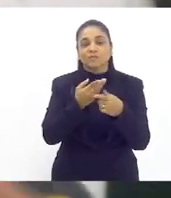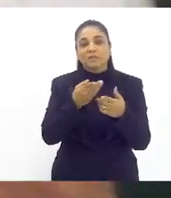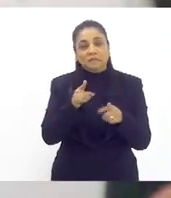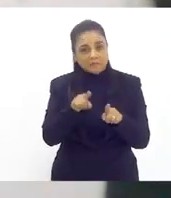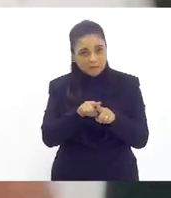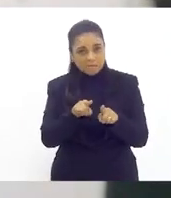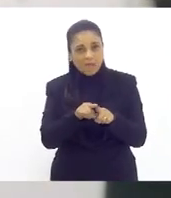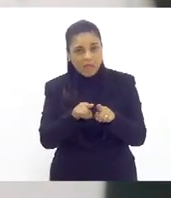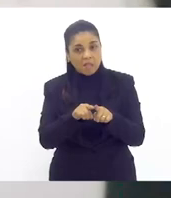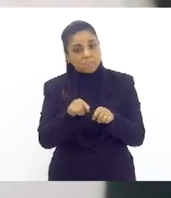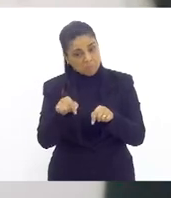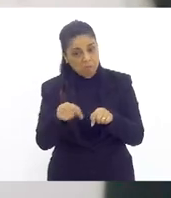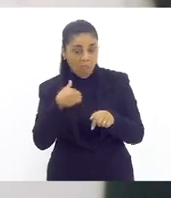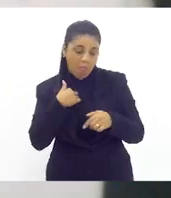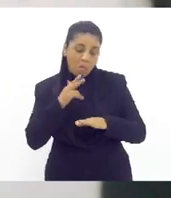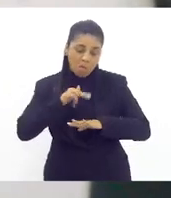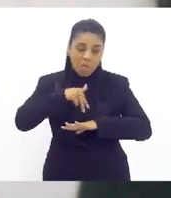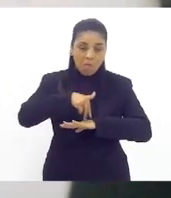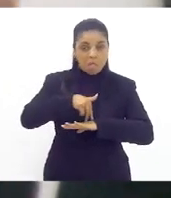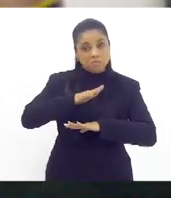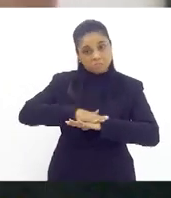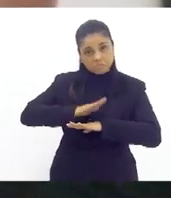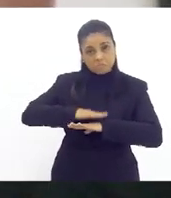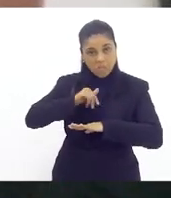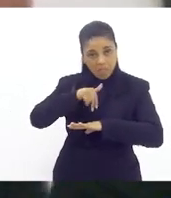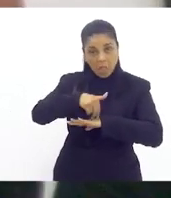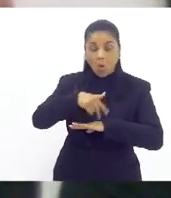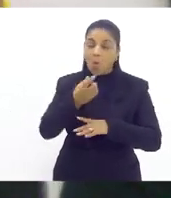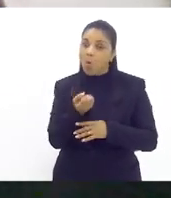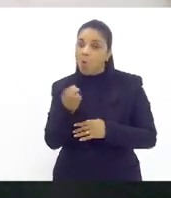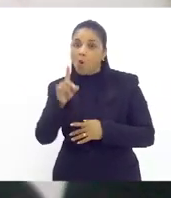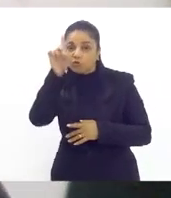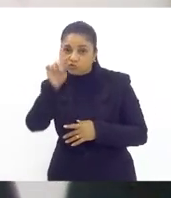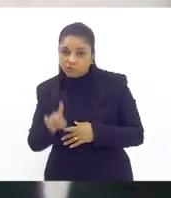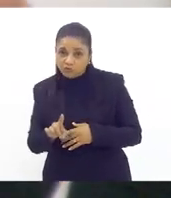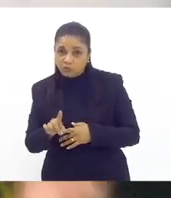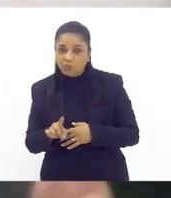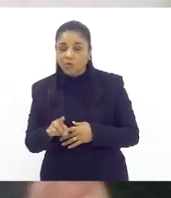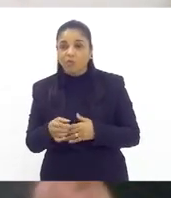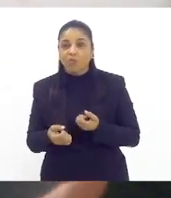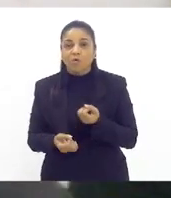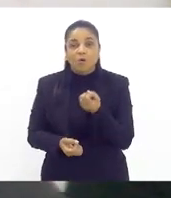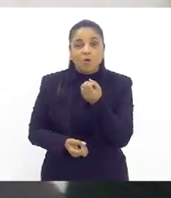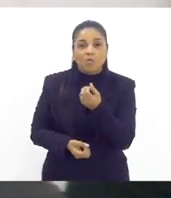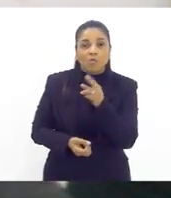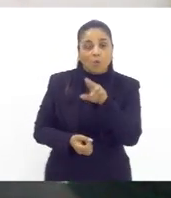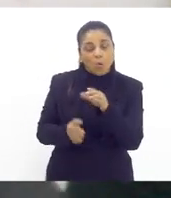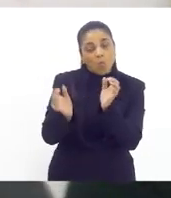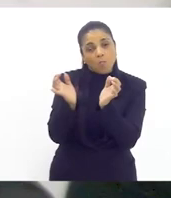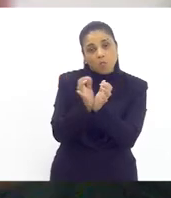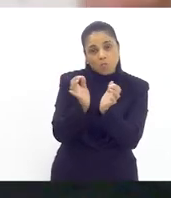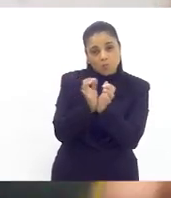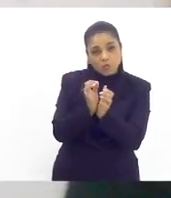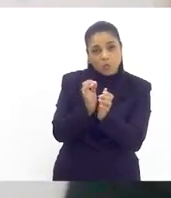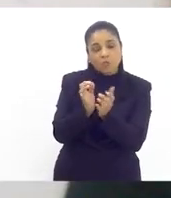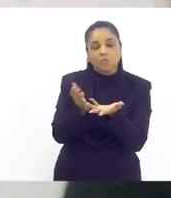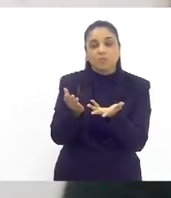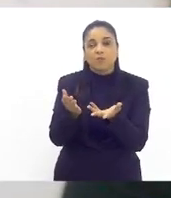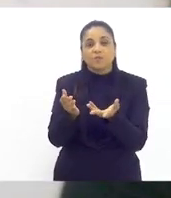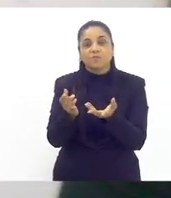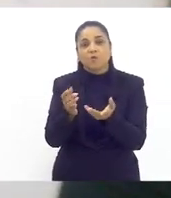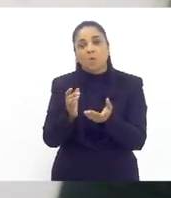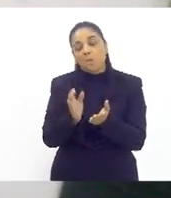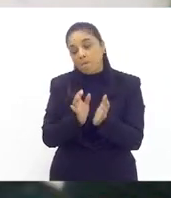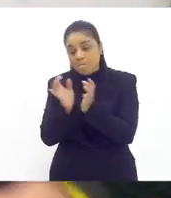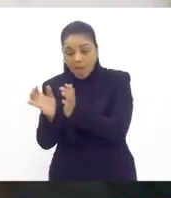em algum momento pode ser que seja eu mesmo pode ser que seja o próprio diretor Pode ser que seja umas pessoas da nossa equipe pode ser que seja uma